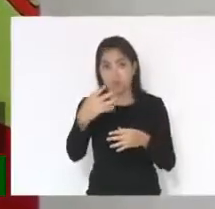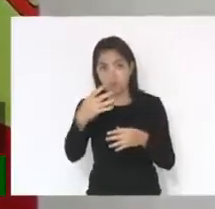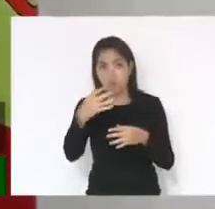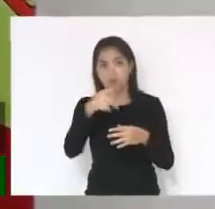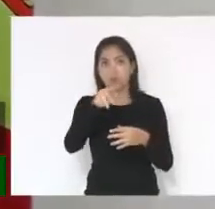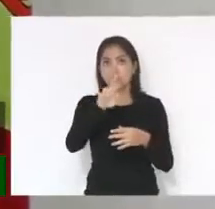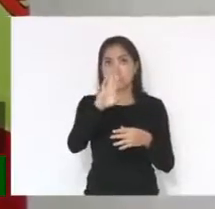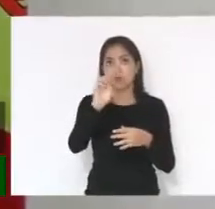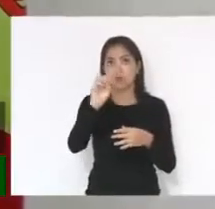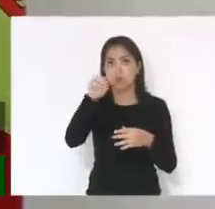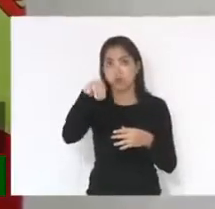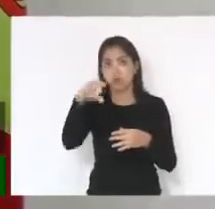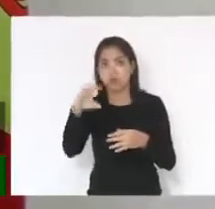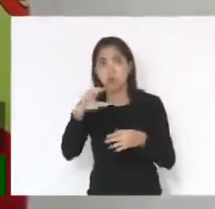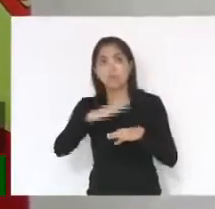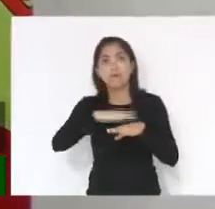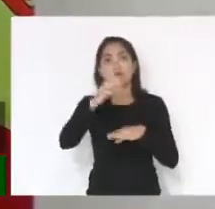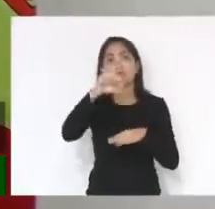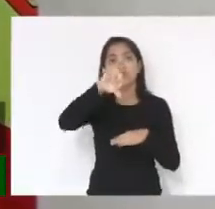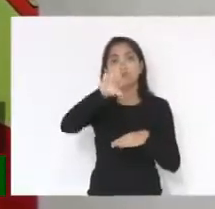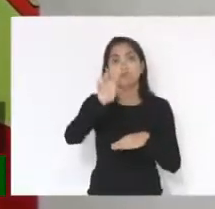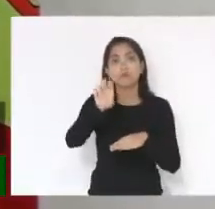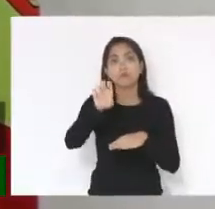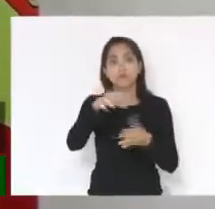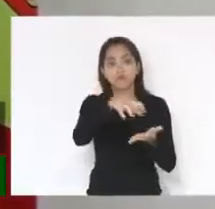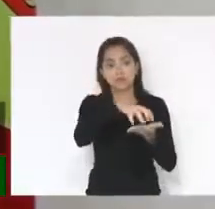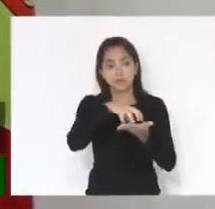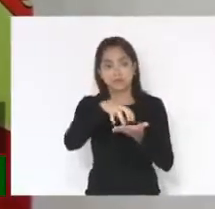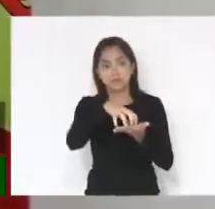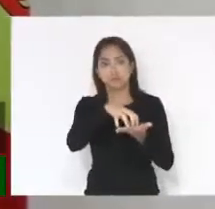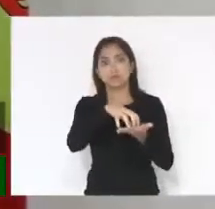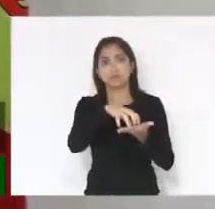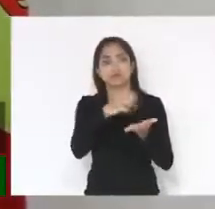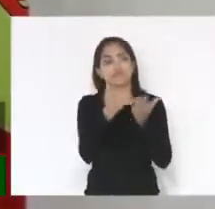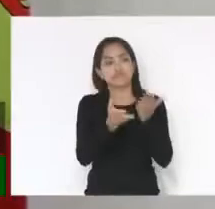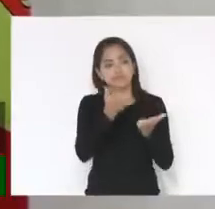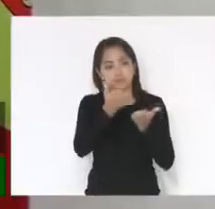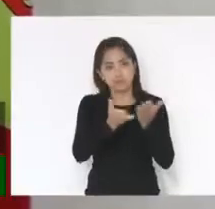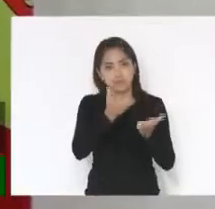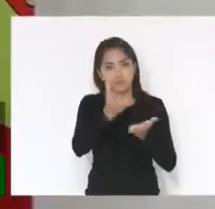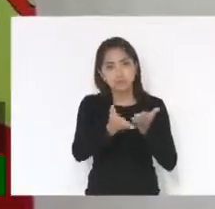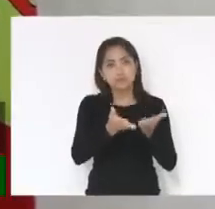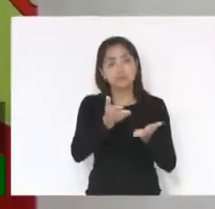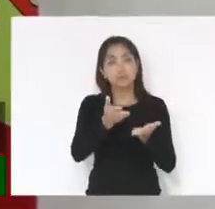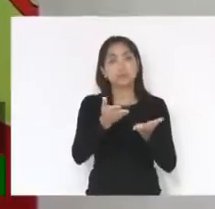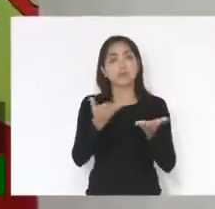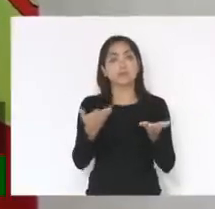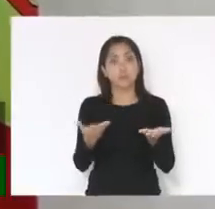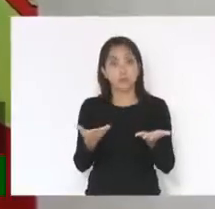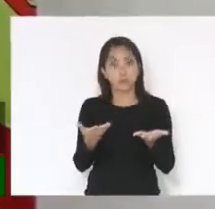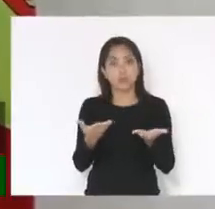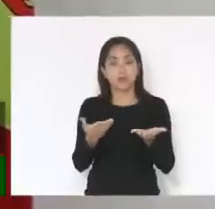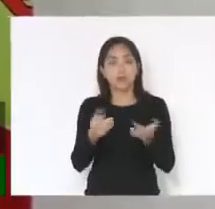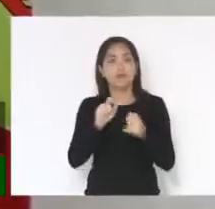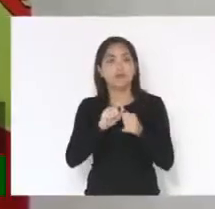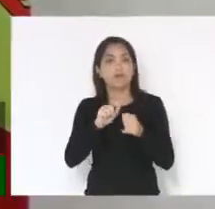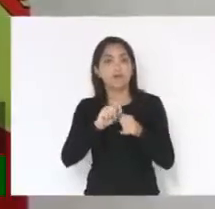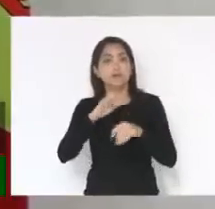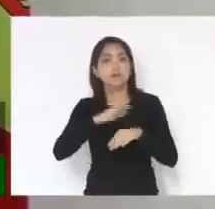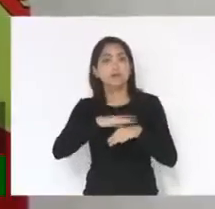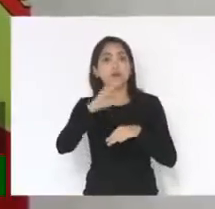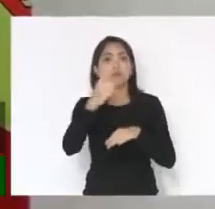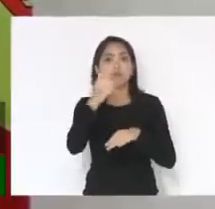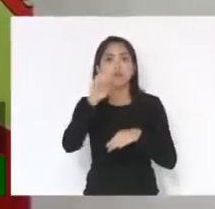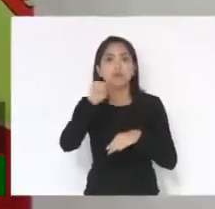municipais, mais de 95 postos de atendimento. Como disse, realizaram mais de 1 milhão